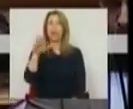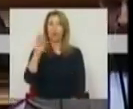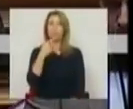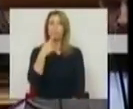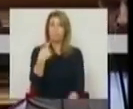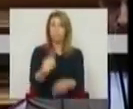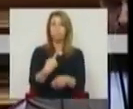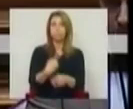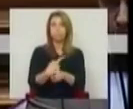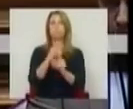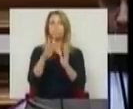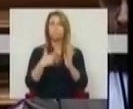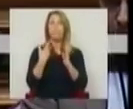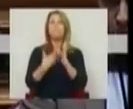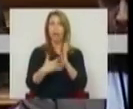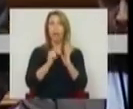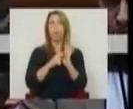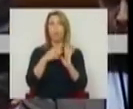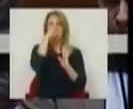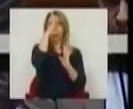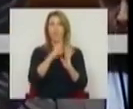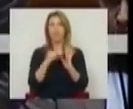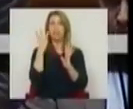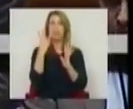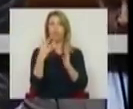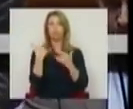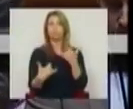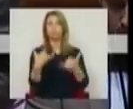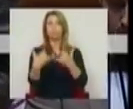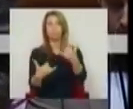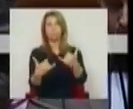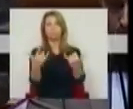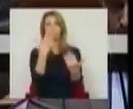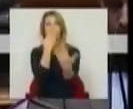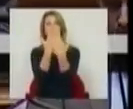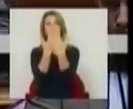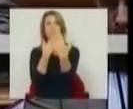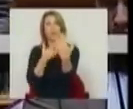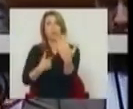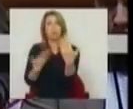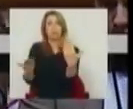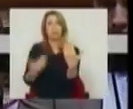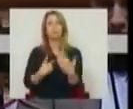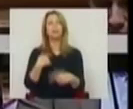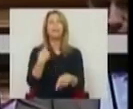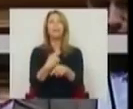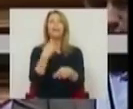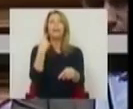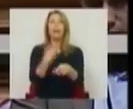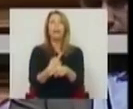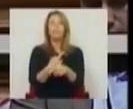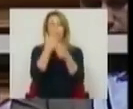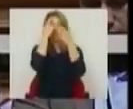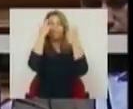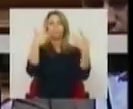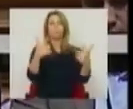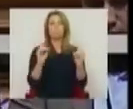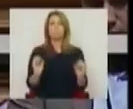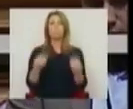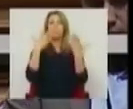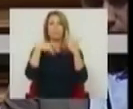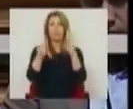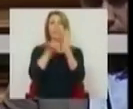um plano para 3 governos aqui à nossa frente. E o que mais surpreende nesta iniciativa legislativa do Partido